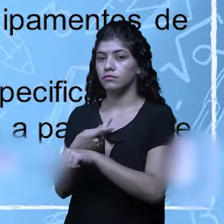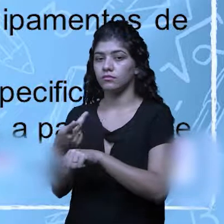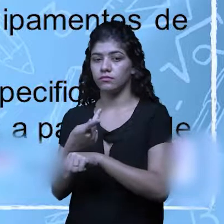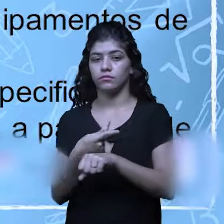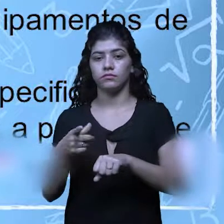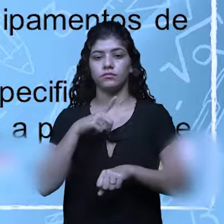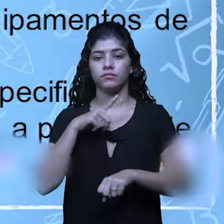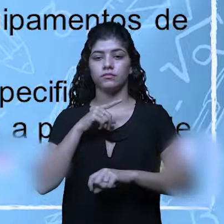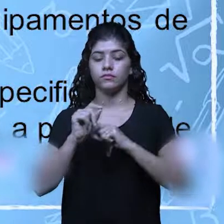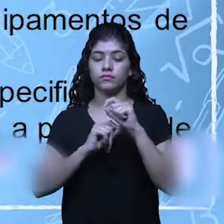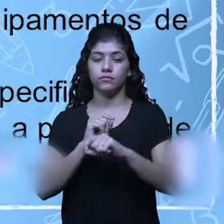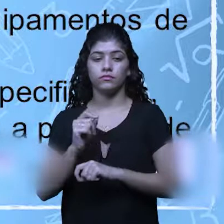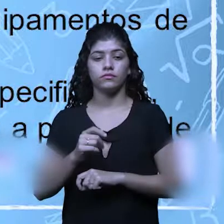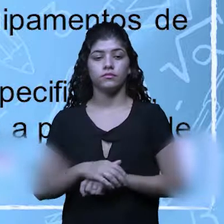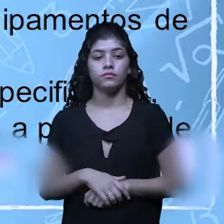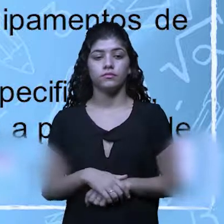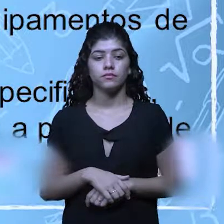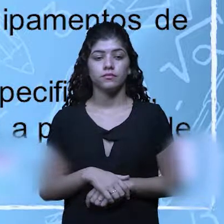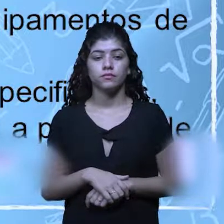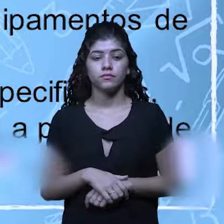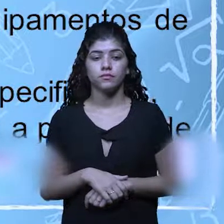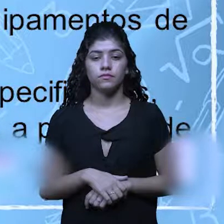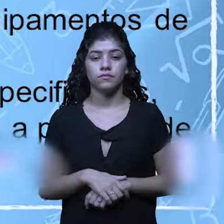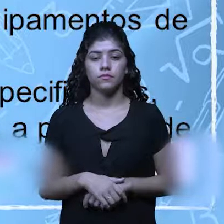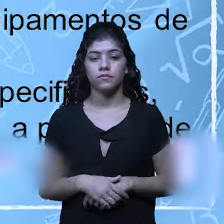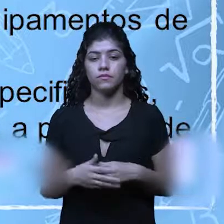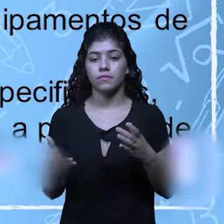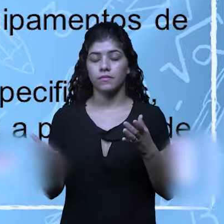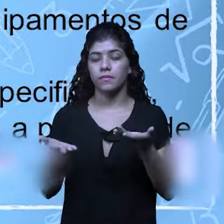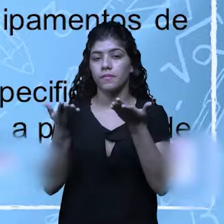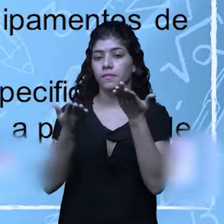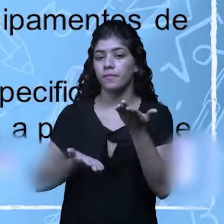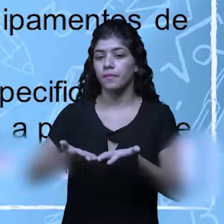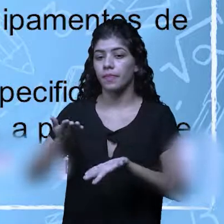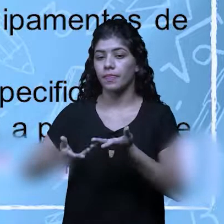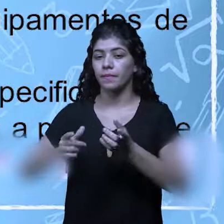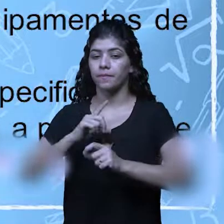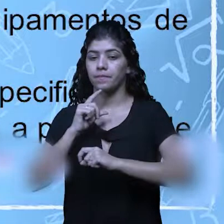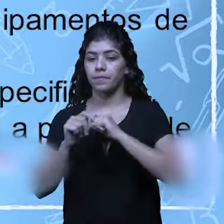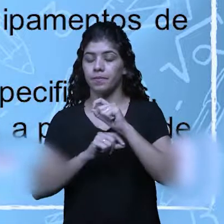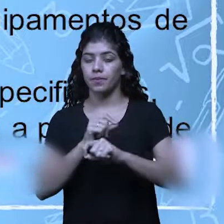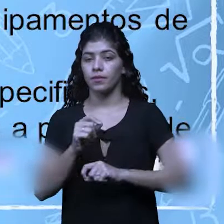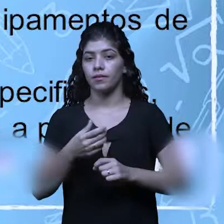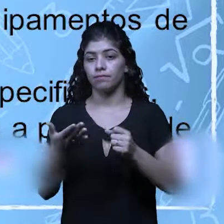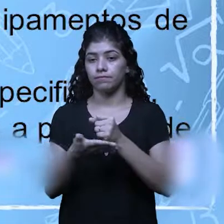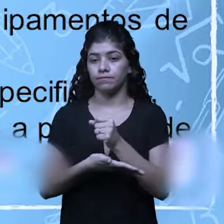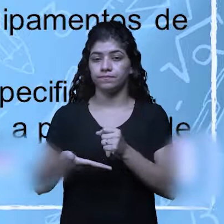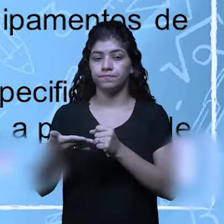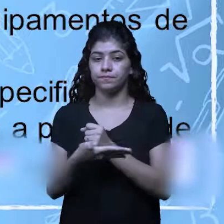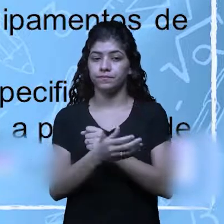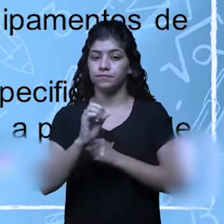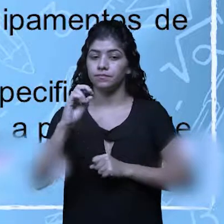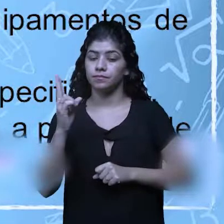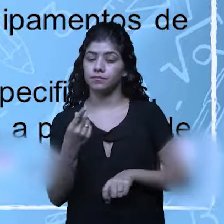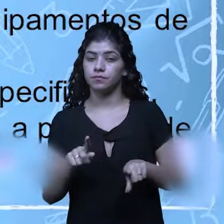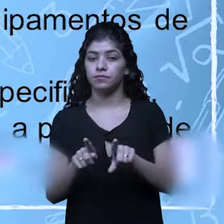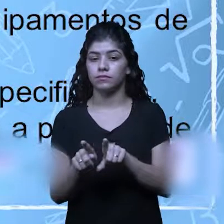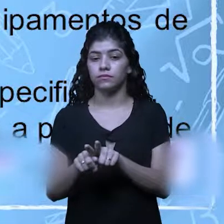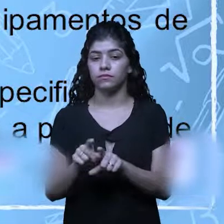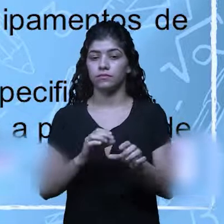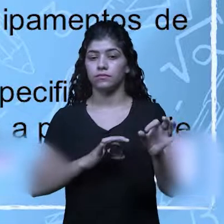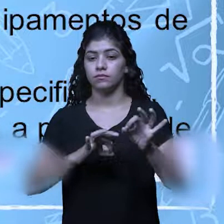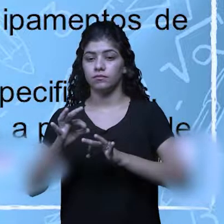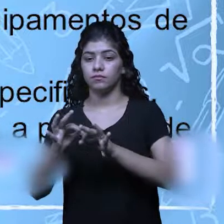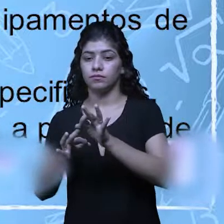rastreabilidade de medição, estabelece o seguinte: quando a rastreabilidade da medição for um requisito ou